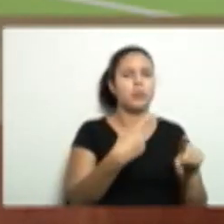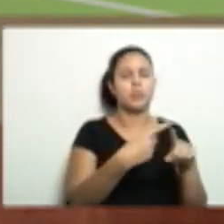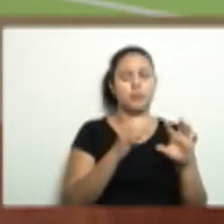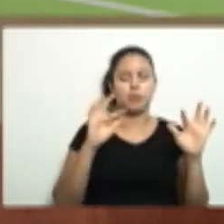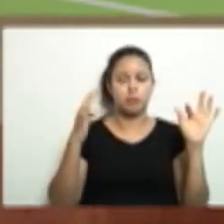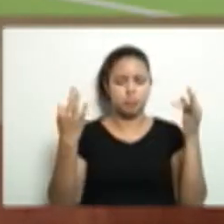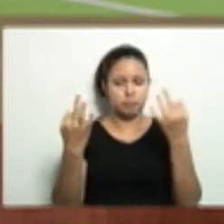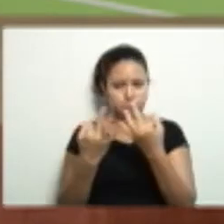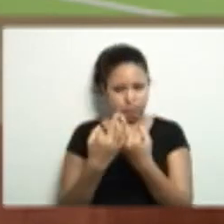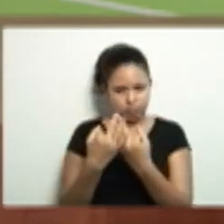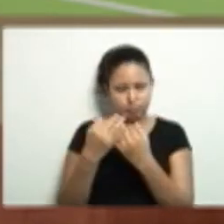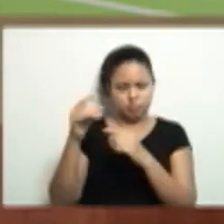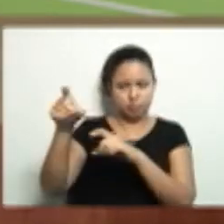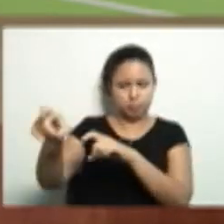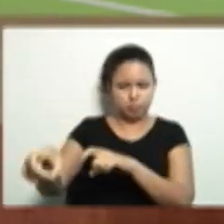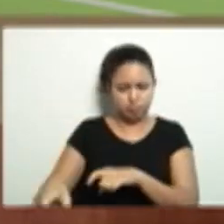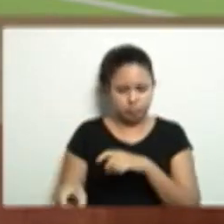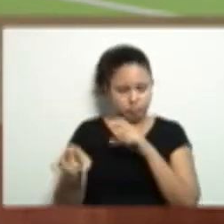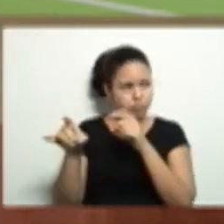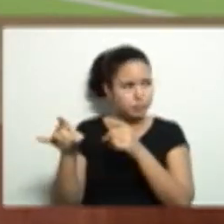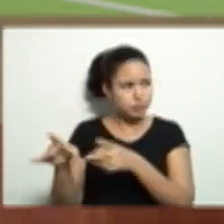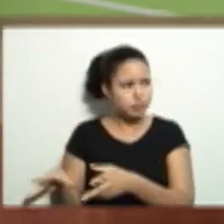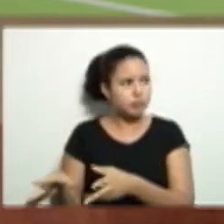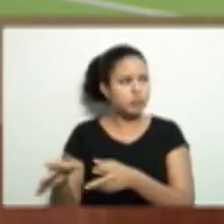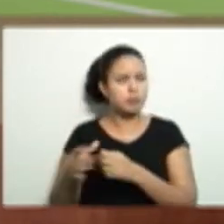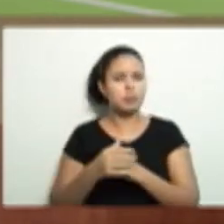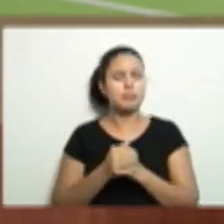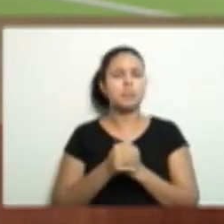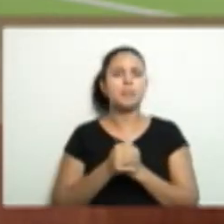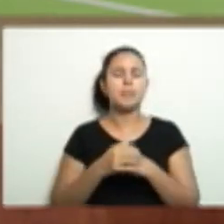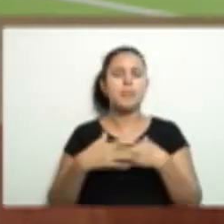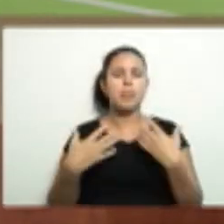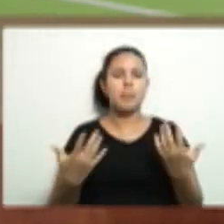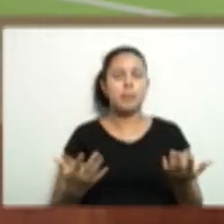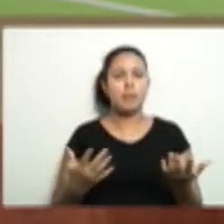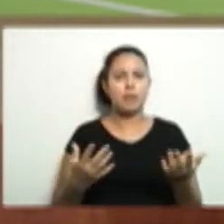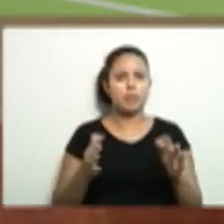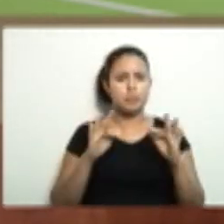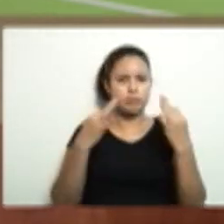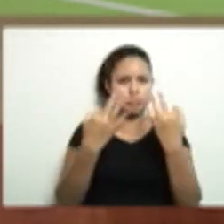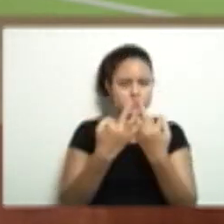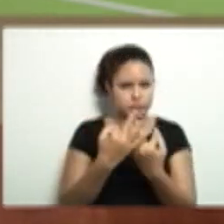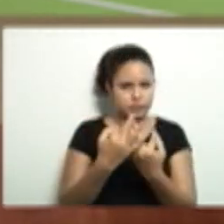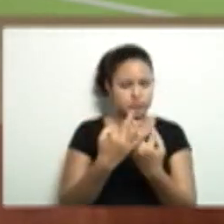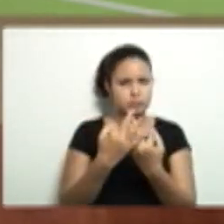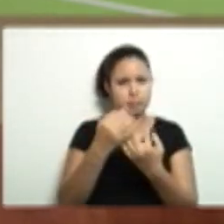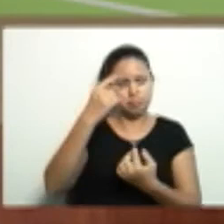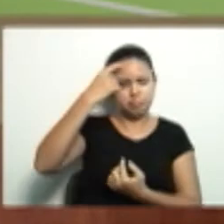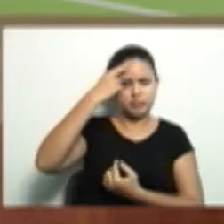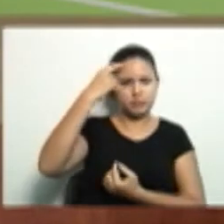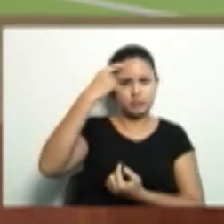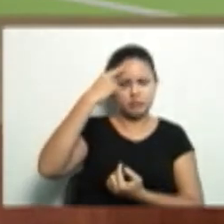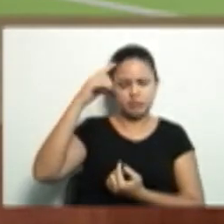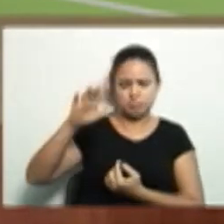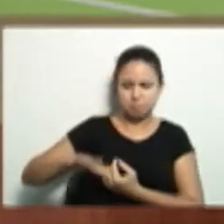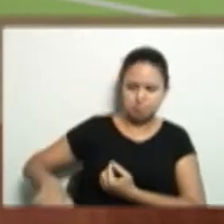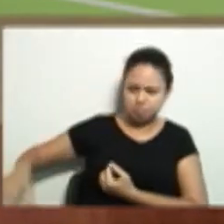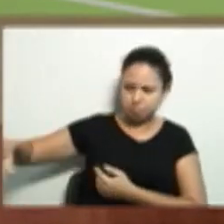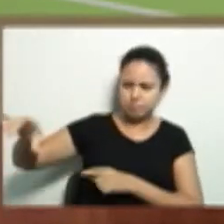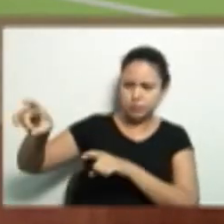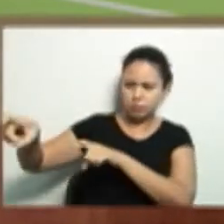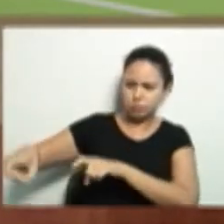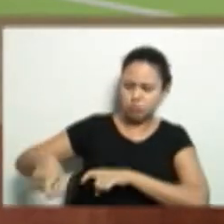sociedade. Problema esse causado por quê? Por causa do êxodo rural, pela falta de condições da população rural se manter nas